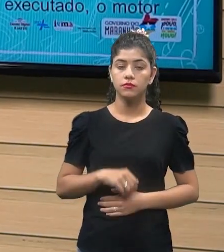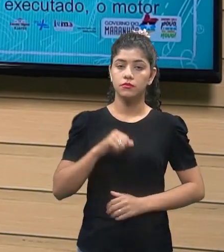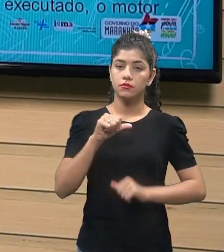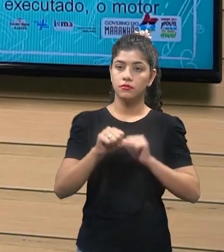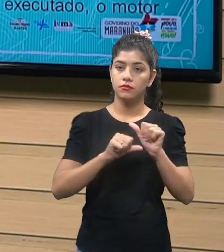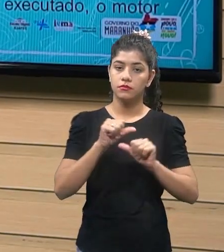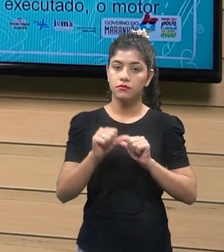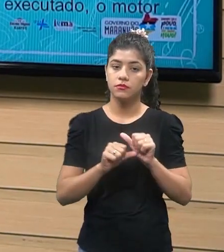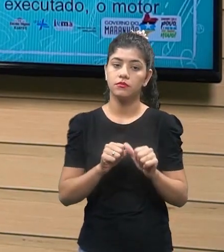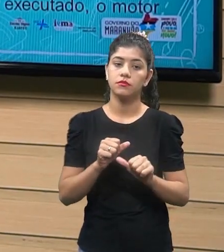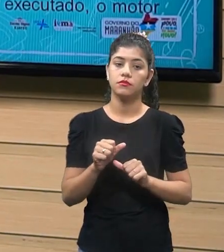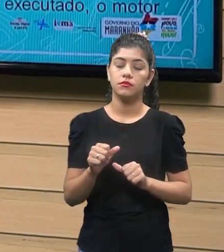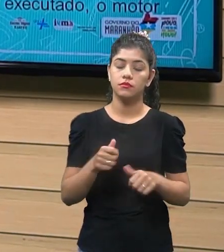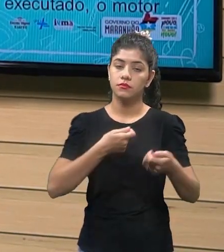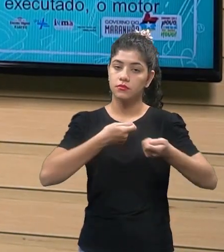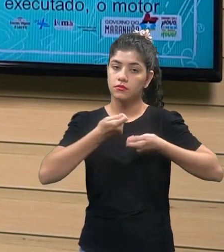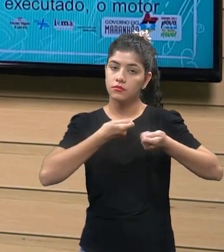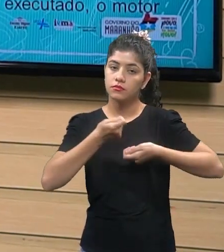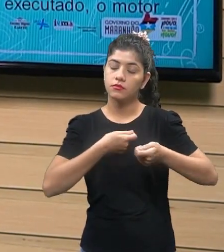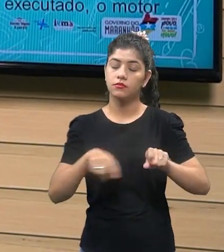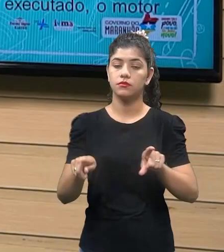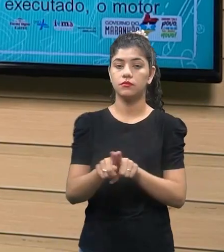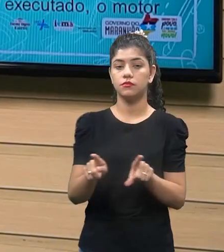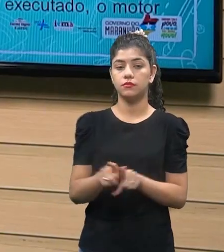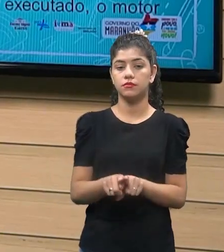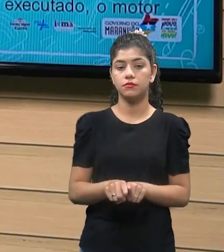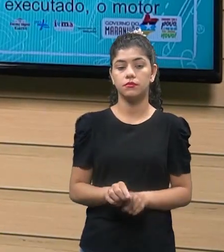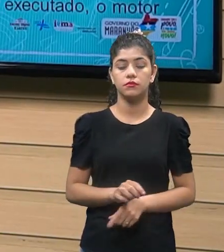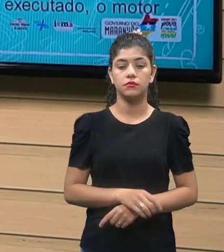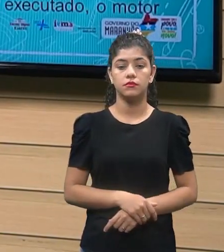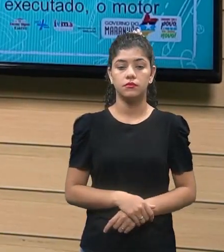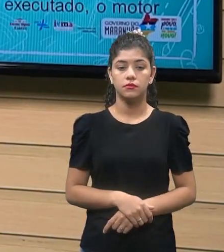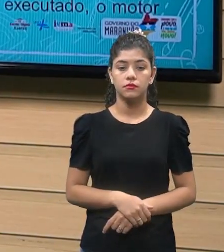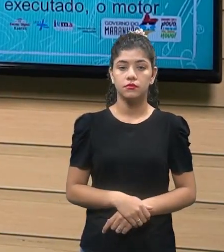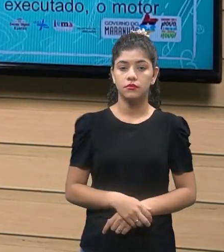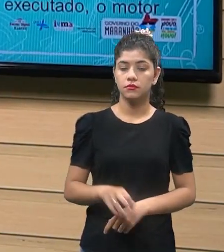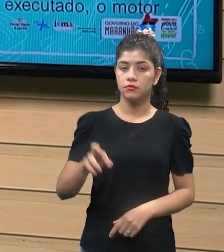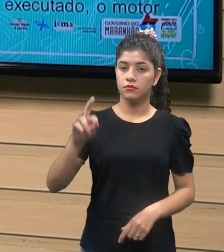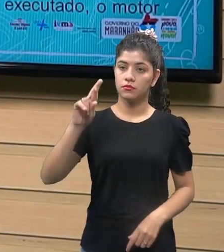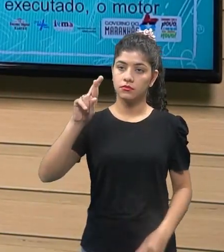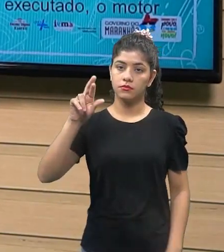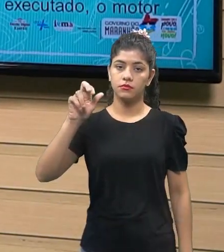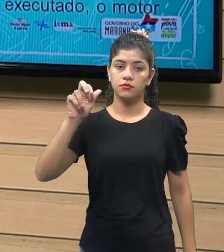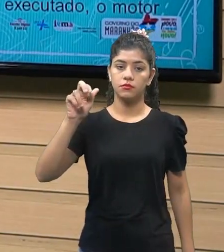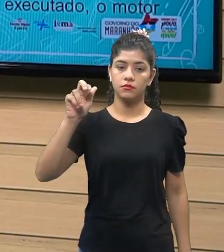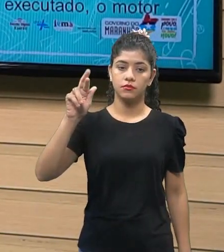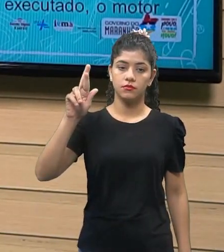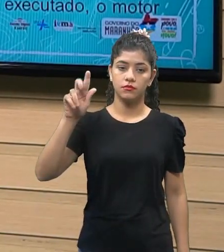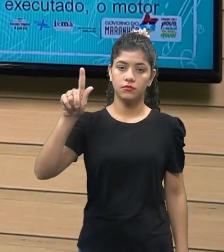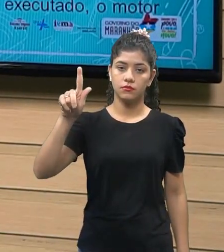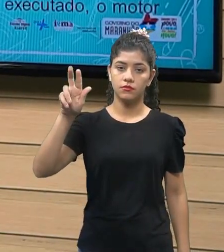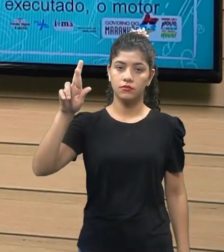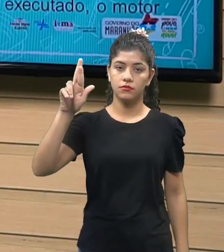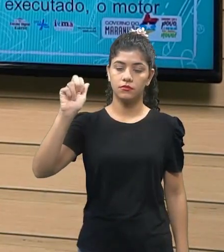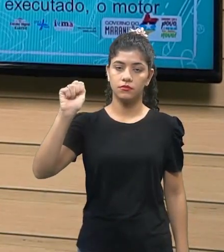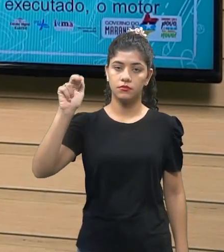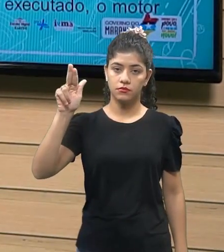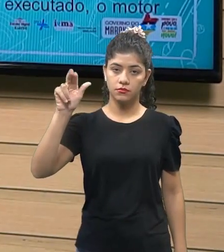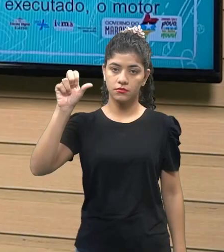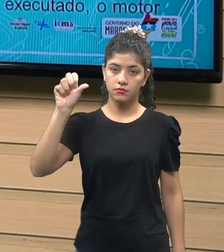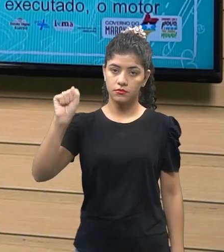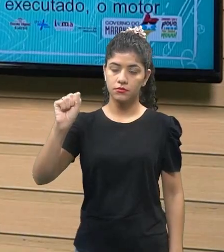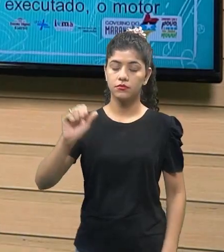modificado, ele pode ser controlado por graus, né? 180, 90